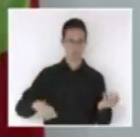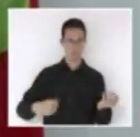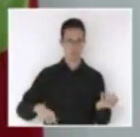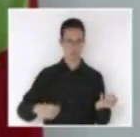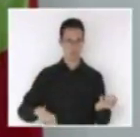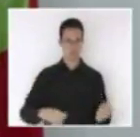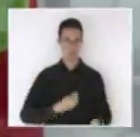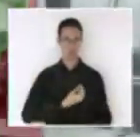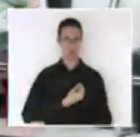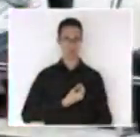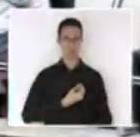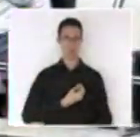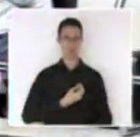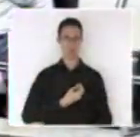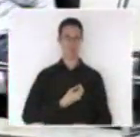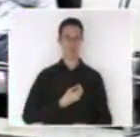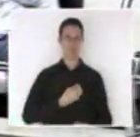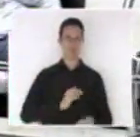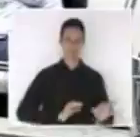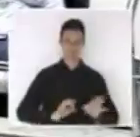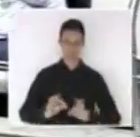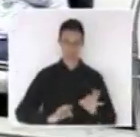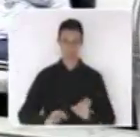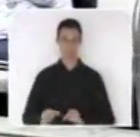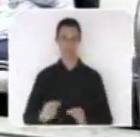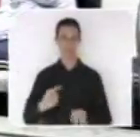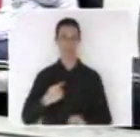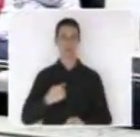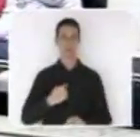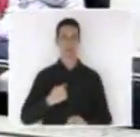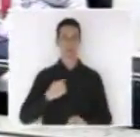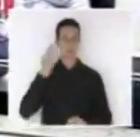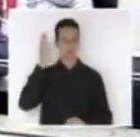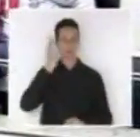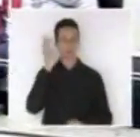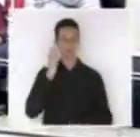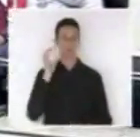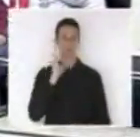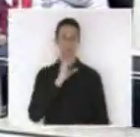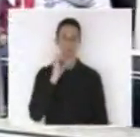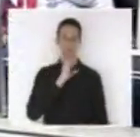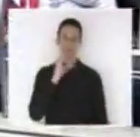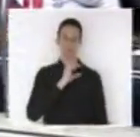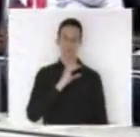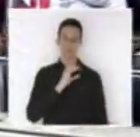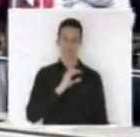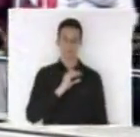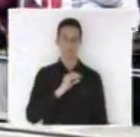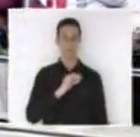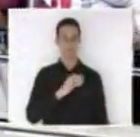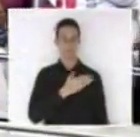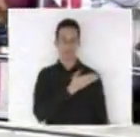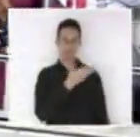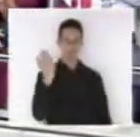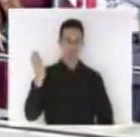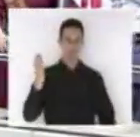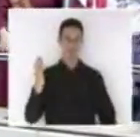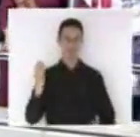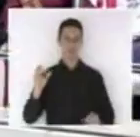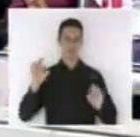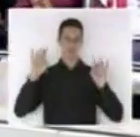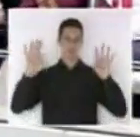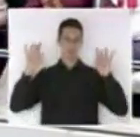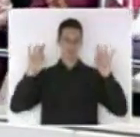o nosso discurso aqui o mais rápido possível, porque, na realidade, as estrelas mesmo são vocês. Porque o